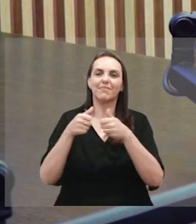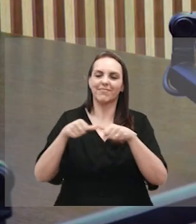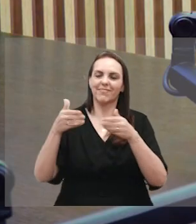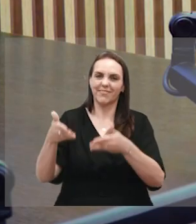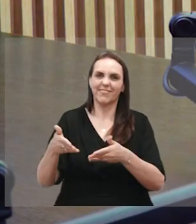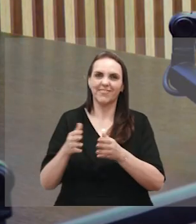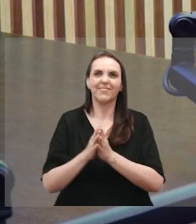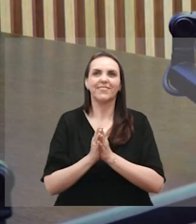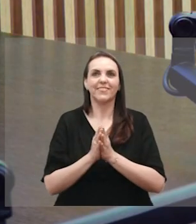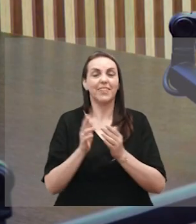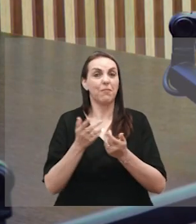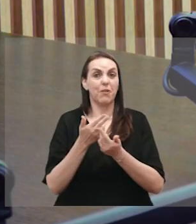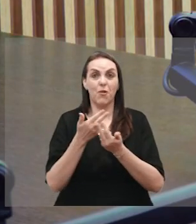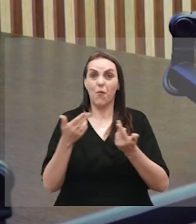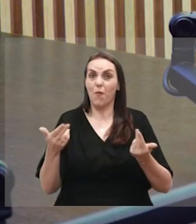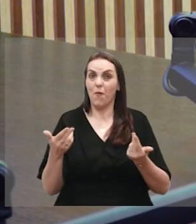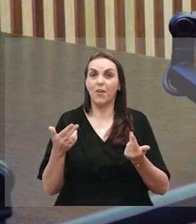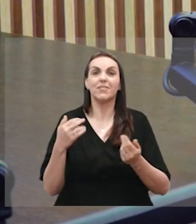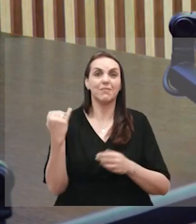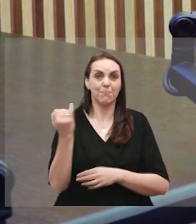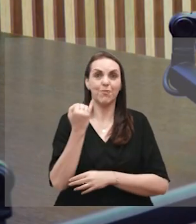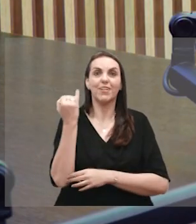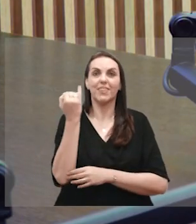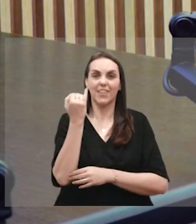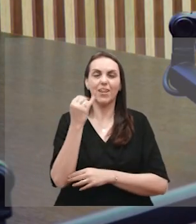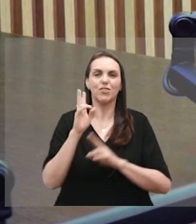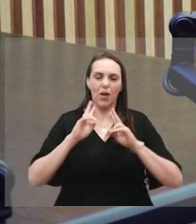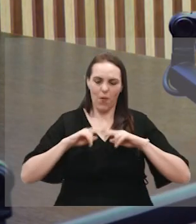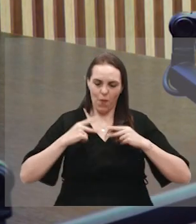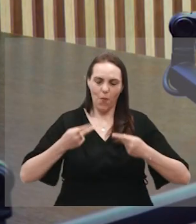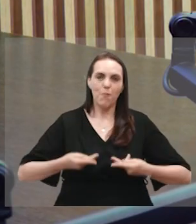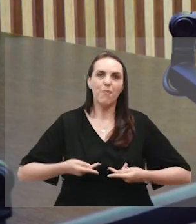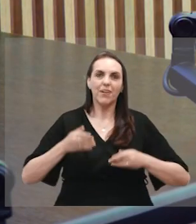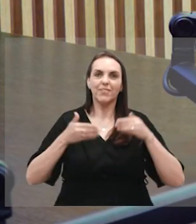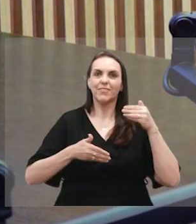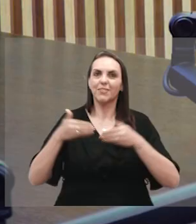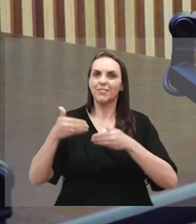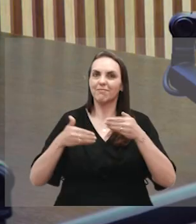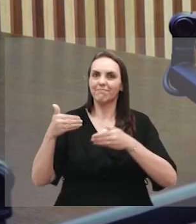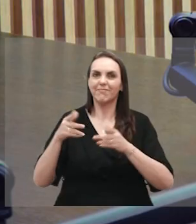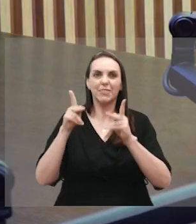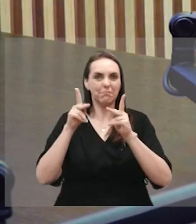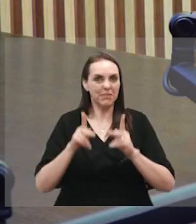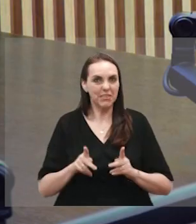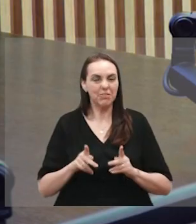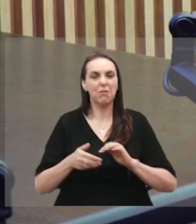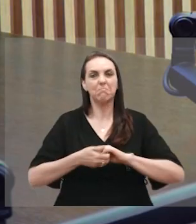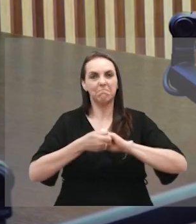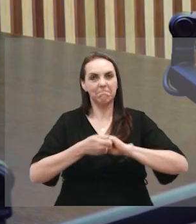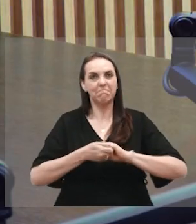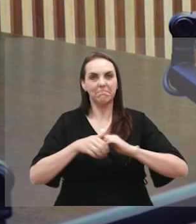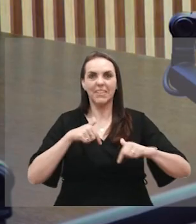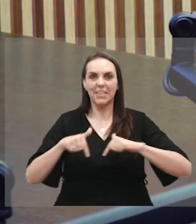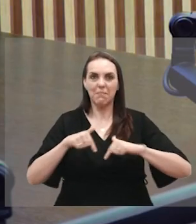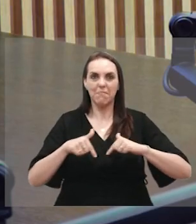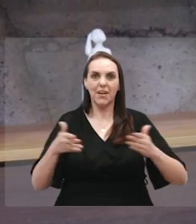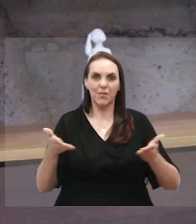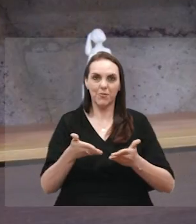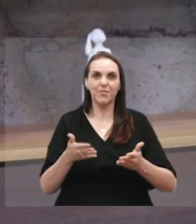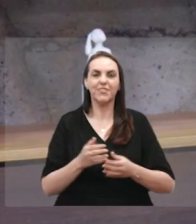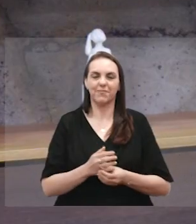que vai ser o divisor de águas para alguma coisa dar certo é sempre o material humano, né? Eu costumo dizer. Então, só saudar o pessoal que está aqui trabalhando